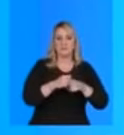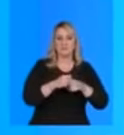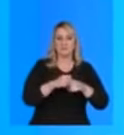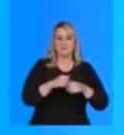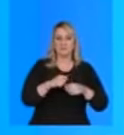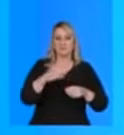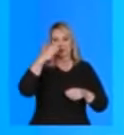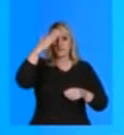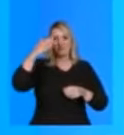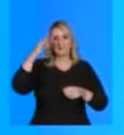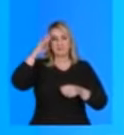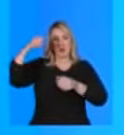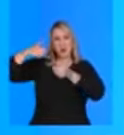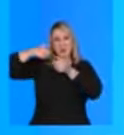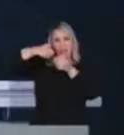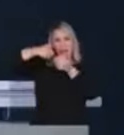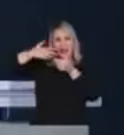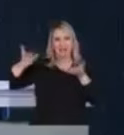os de